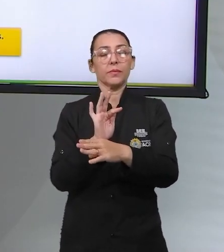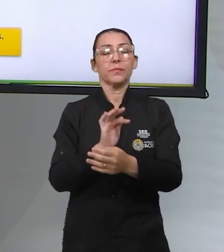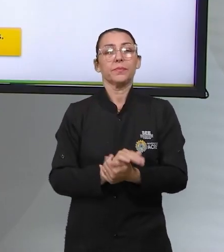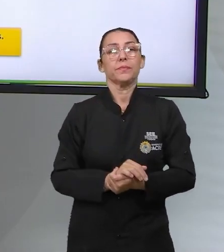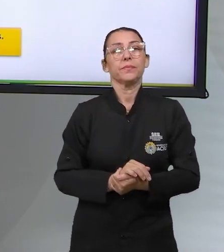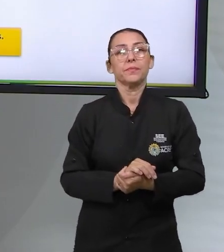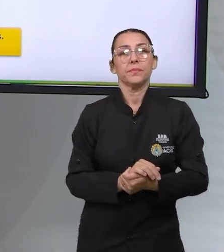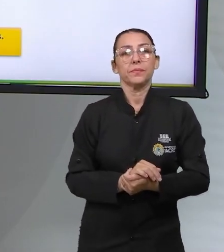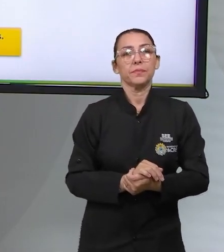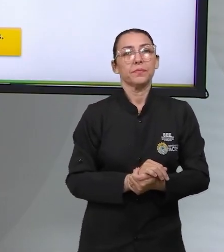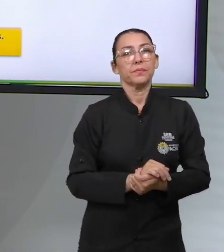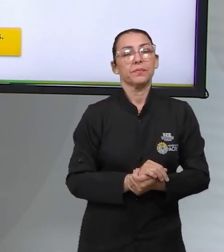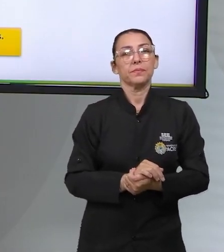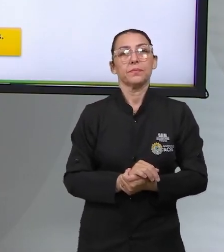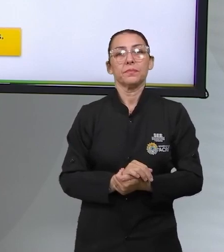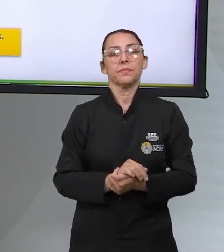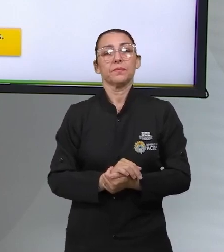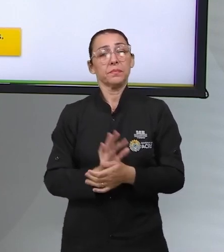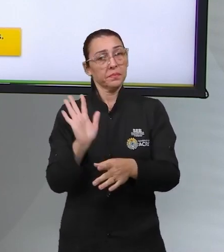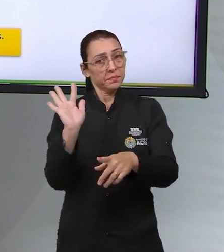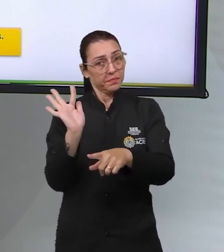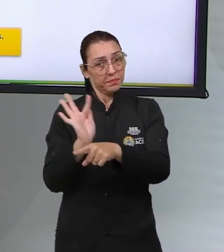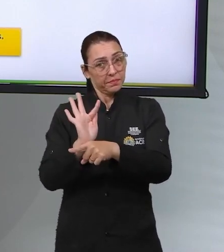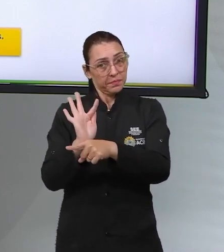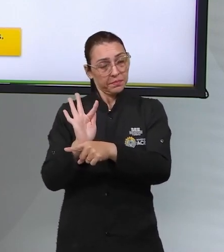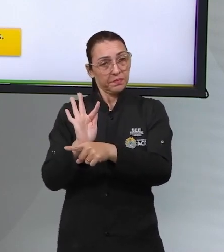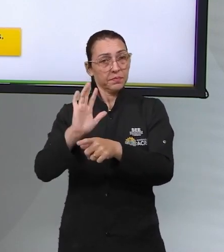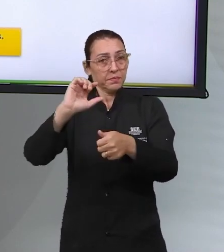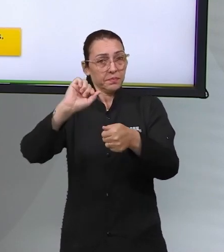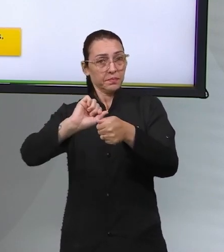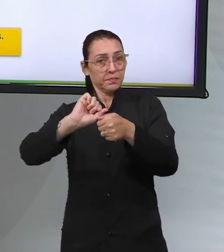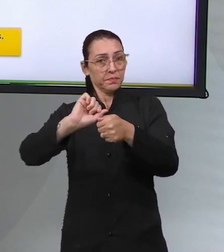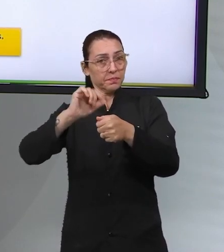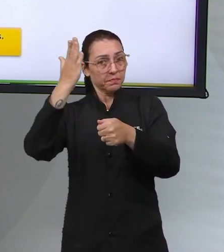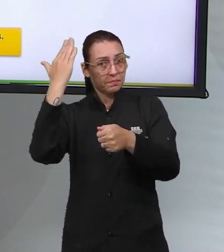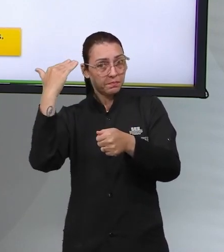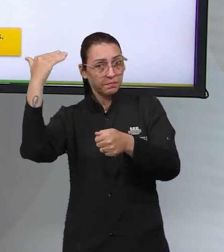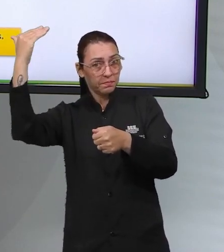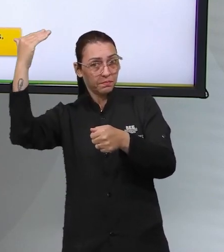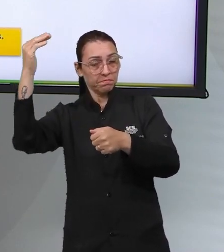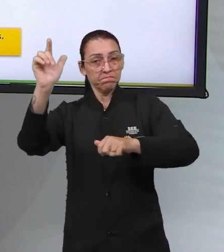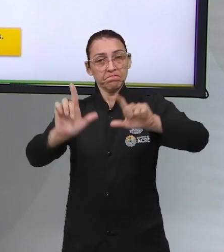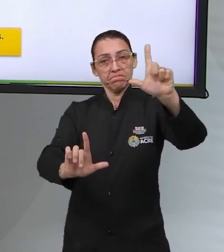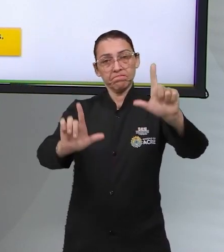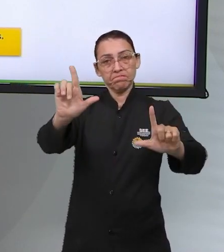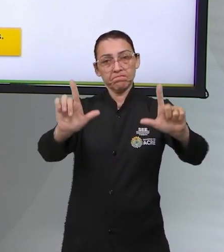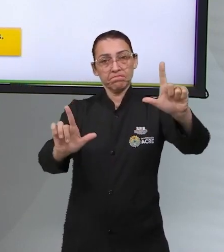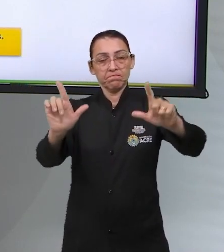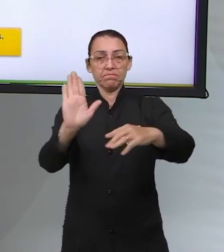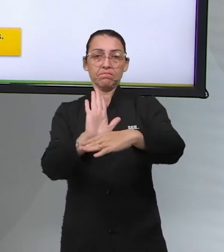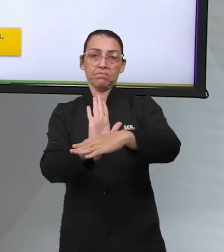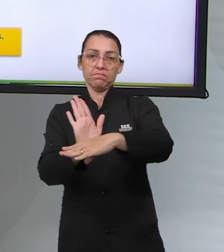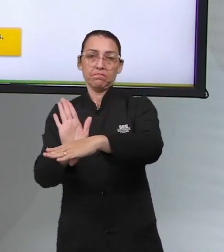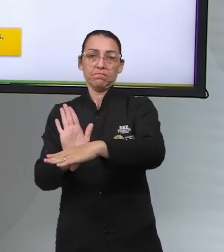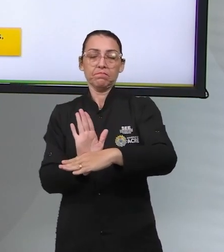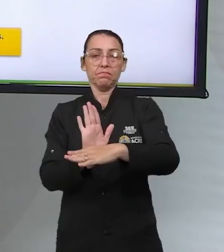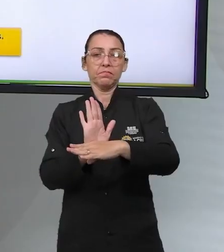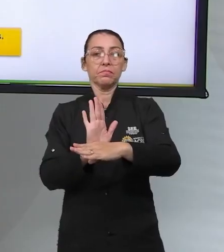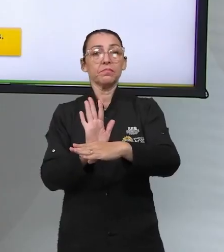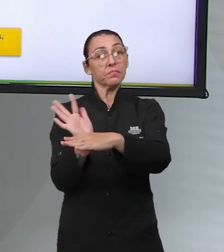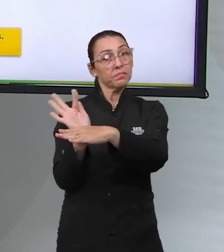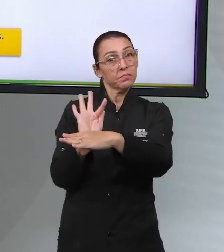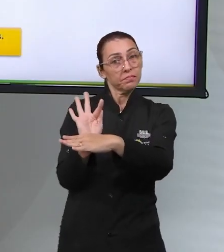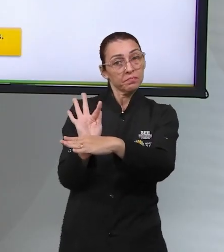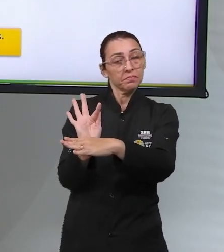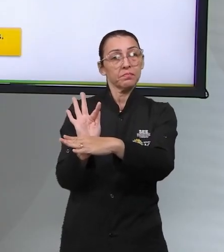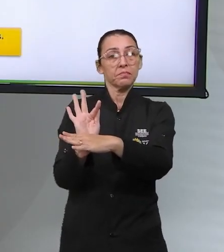moderníssimos os filmes. Filmes esses que fazem sucesso nas telas de cinema. Filmes